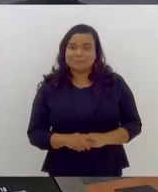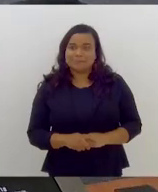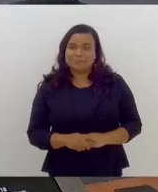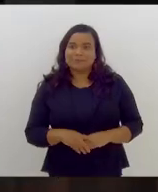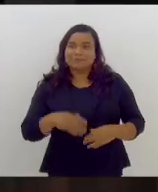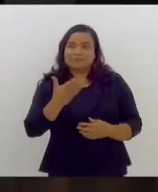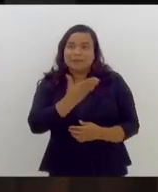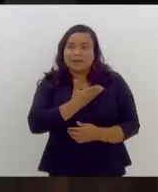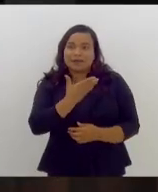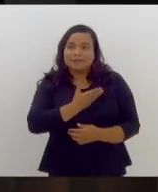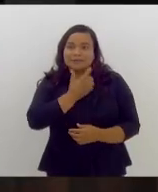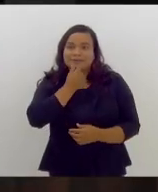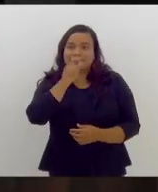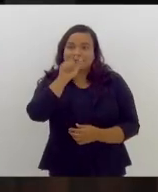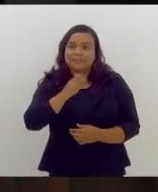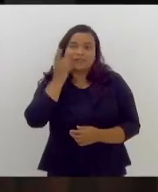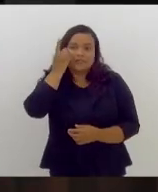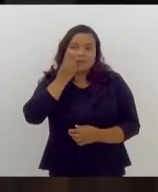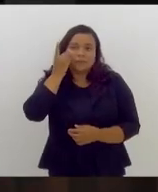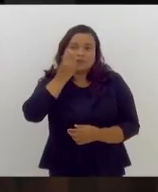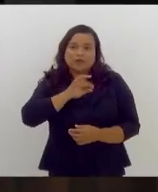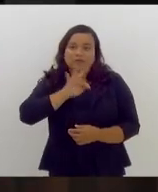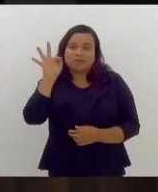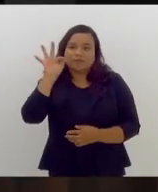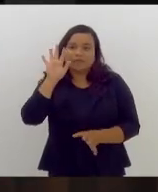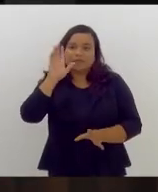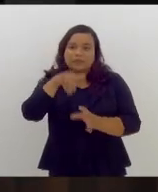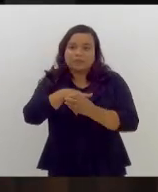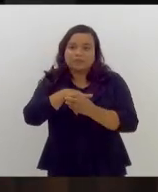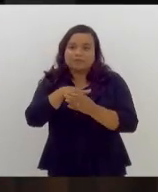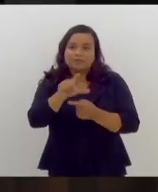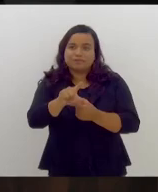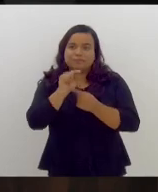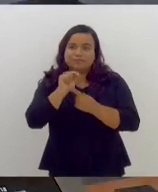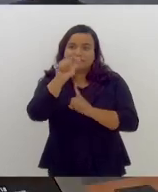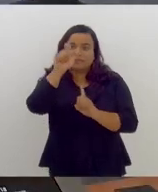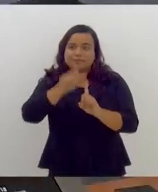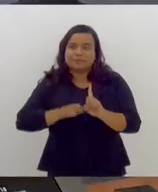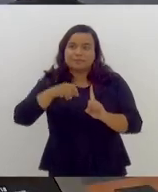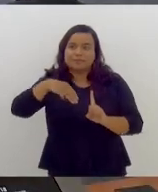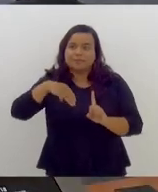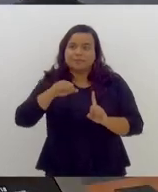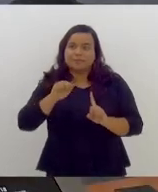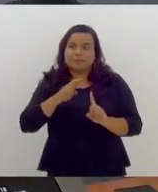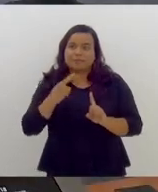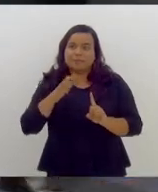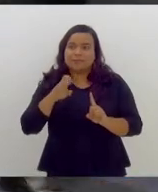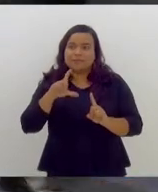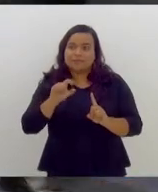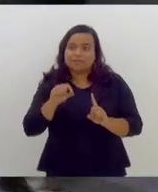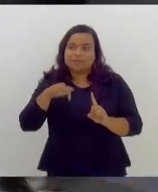Querido amigo, deputado federal eleito, Marcelo Queiroz.